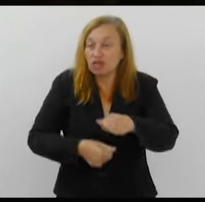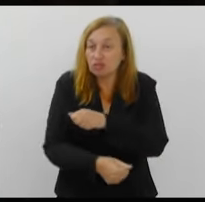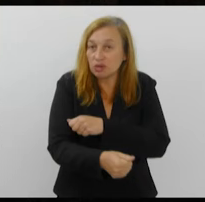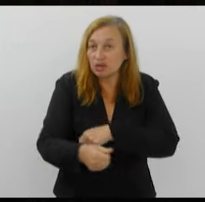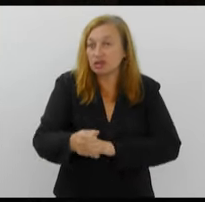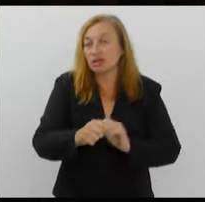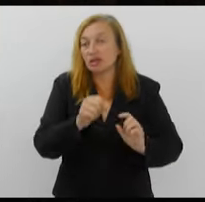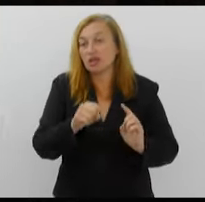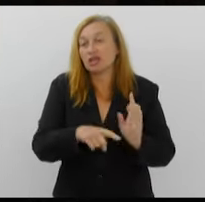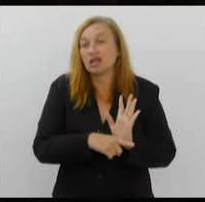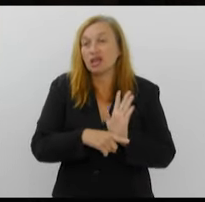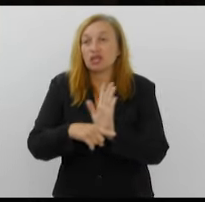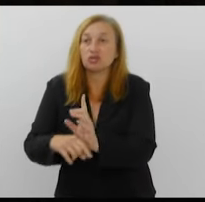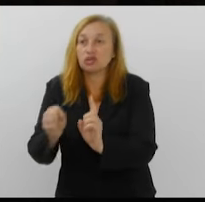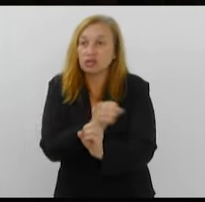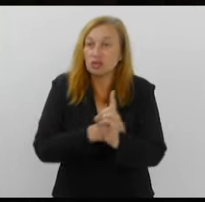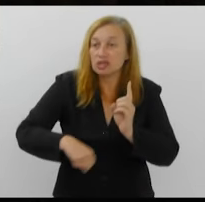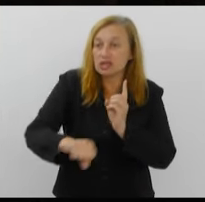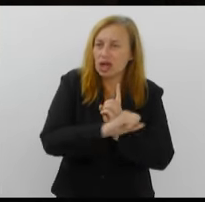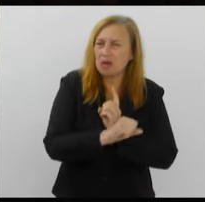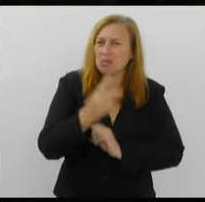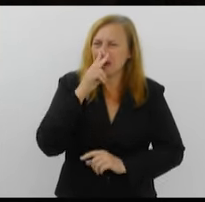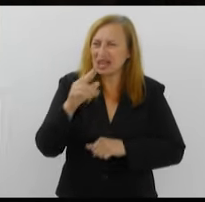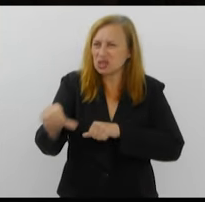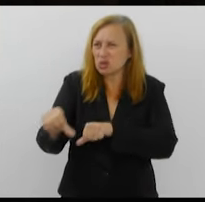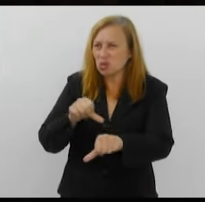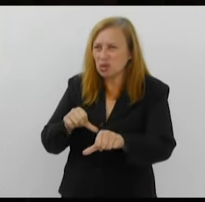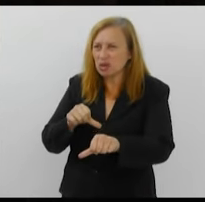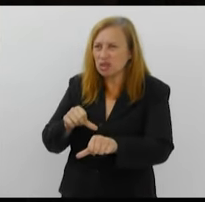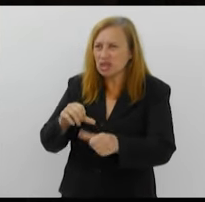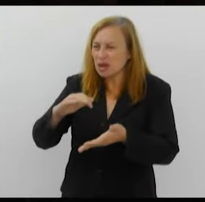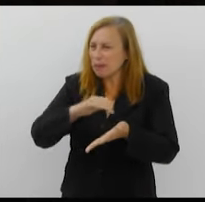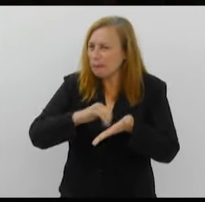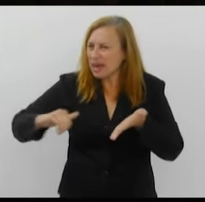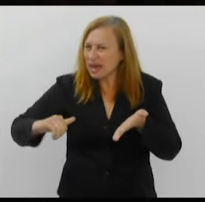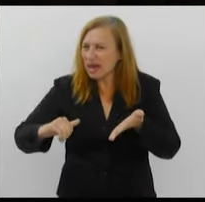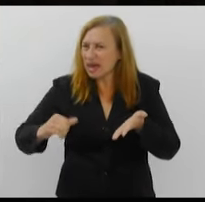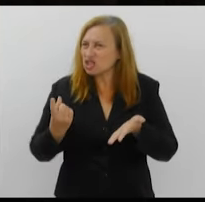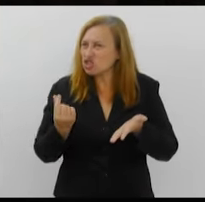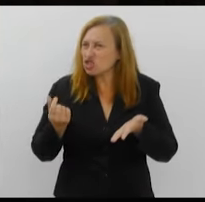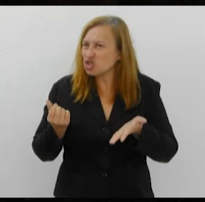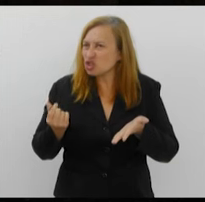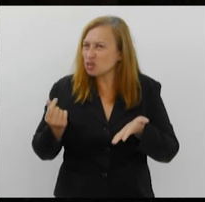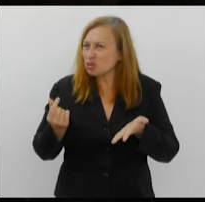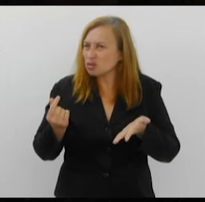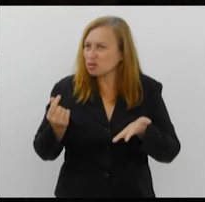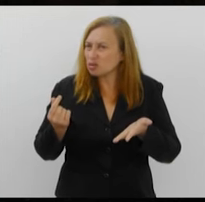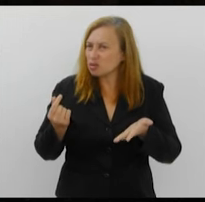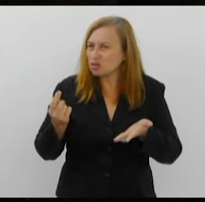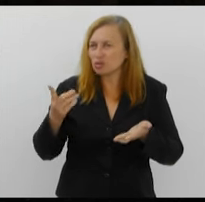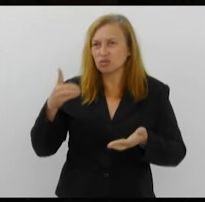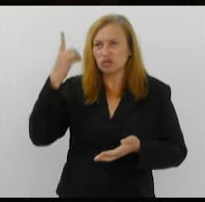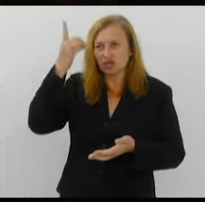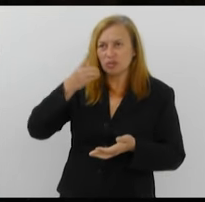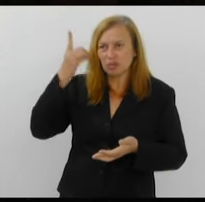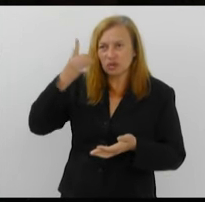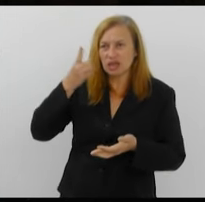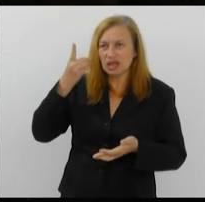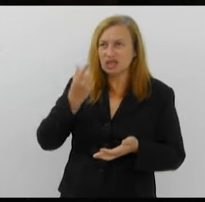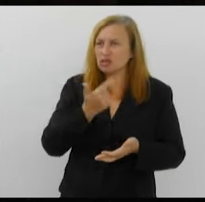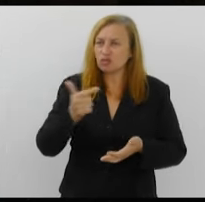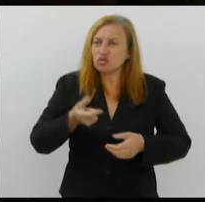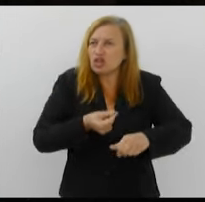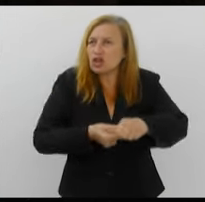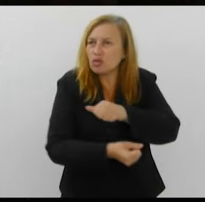parece contraditório querer tomar dinheiro do Parlamento Fluminense, porque não havia recursos para o investimento na